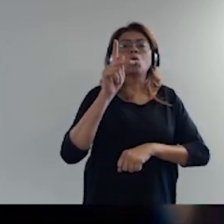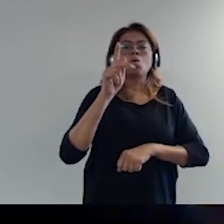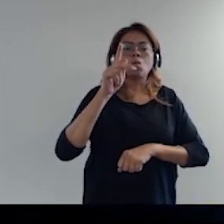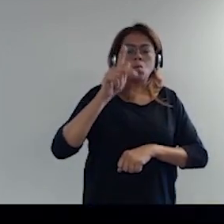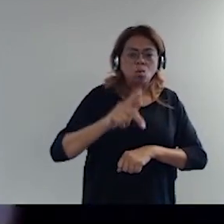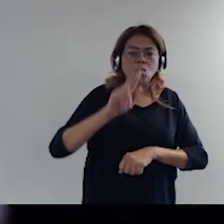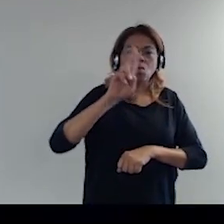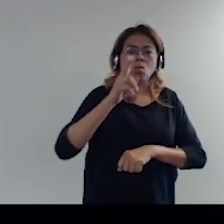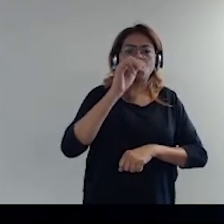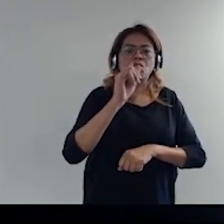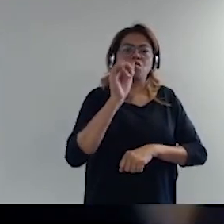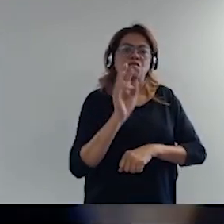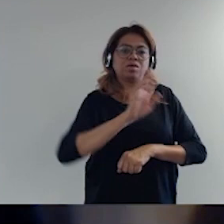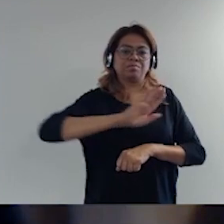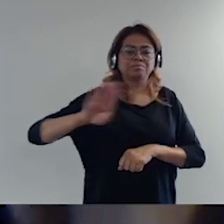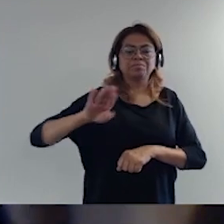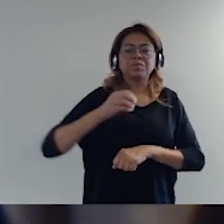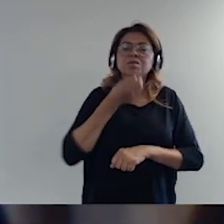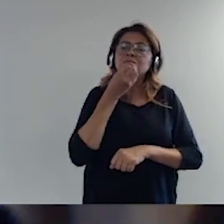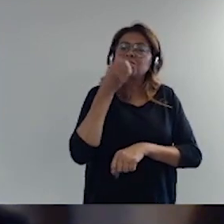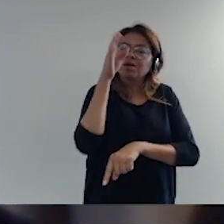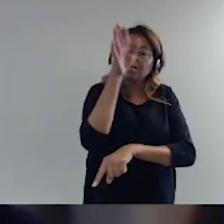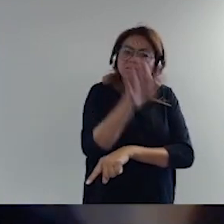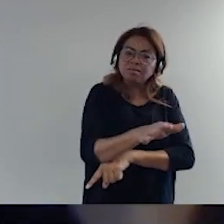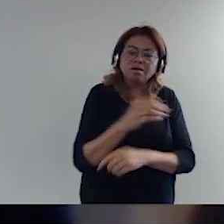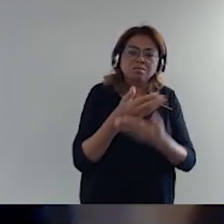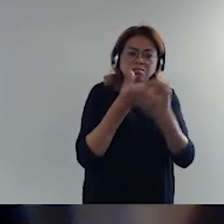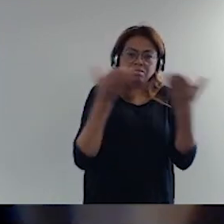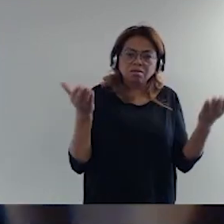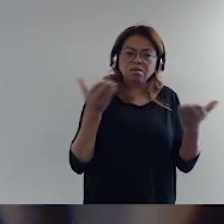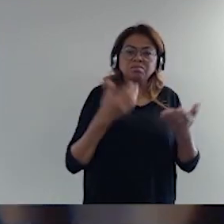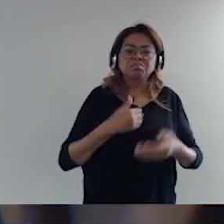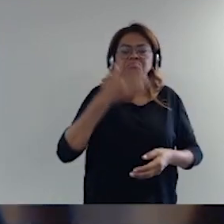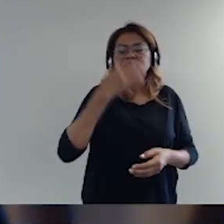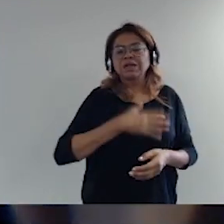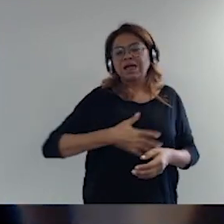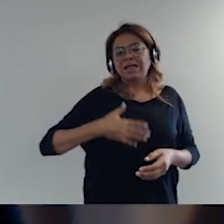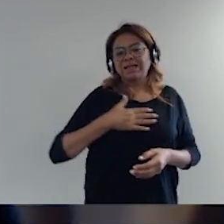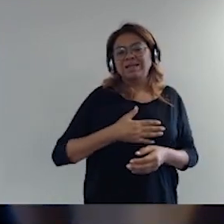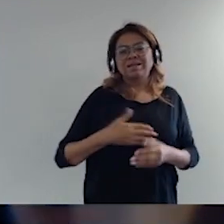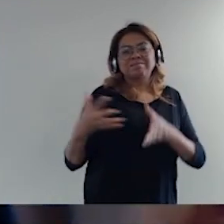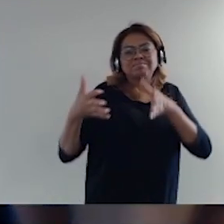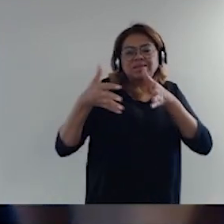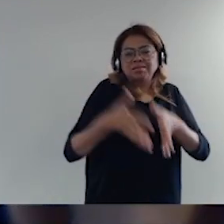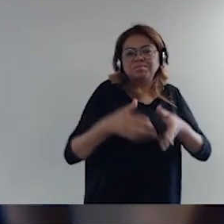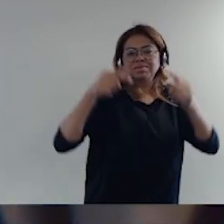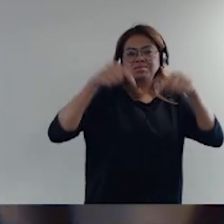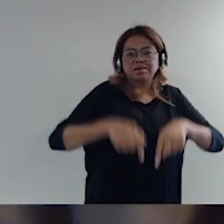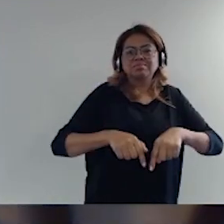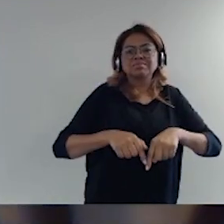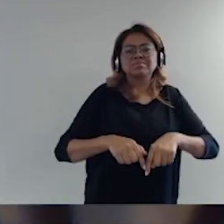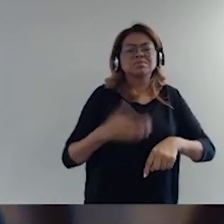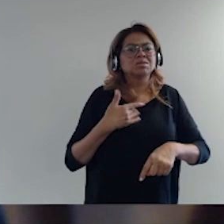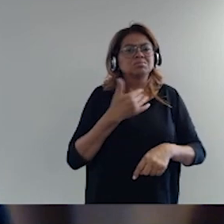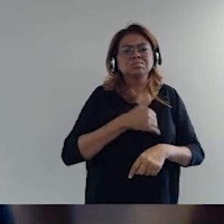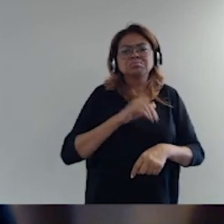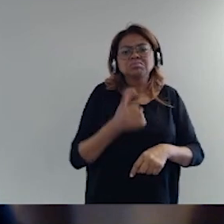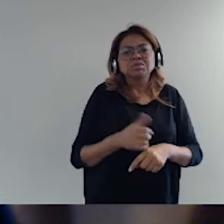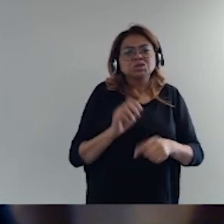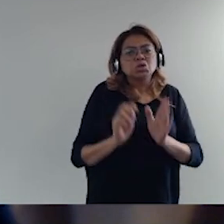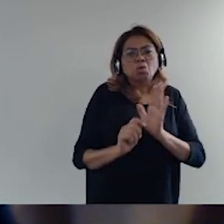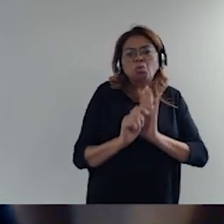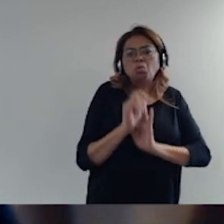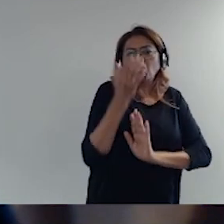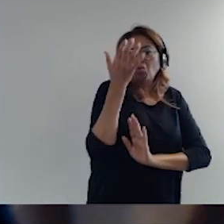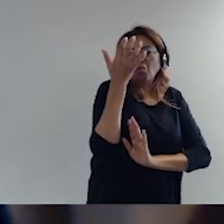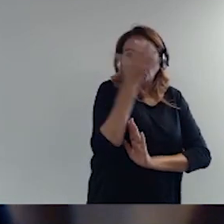todos. É um prazer muito grande poder participar desse grandioso evento. Já estamos chegando a quase 100 mil inscritos